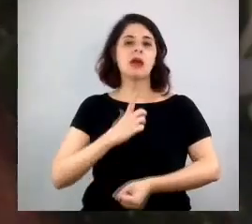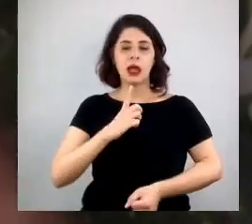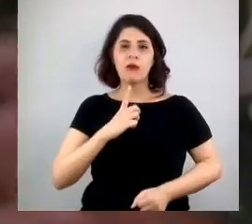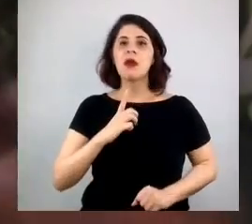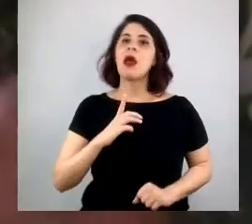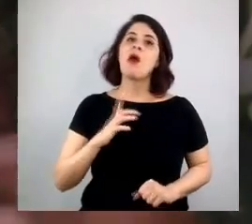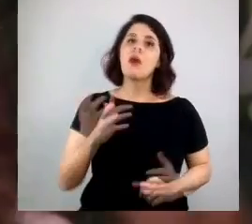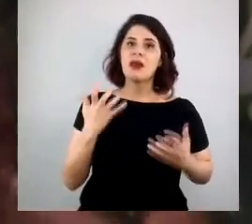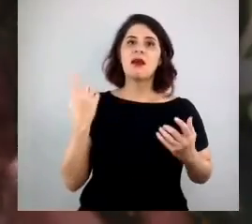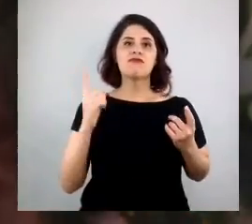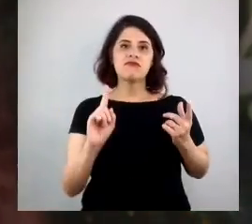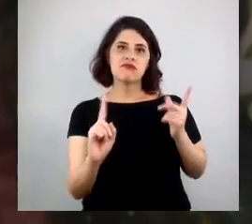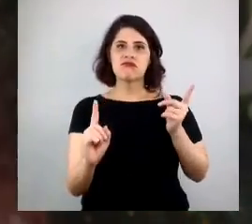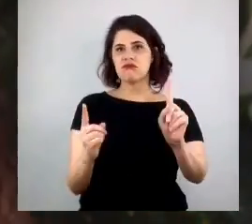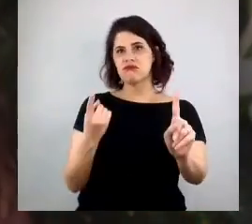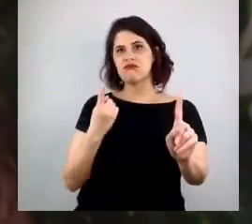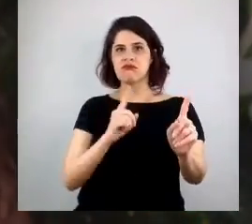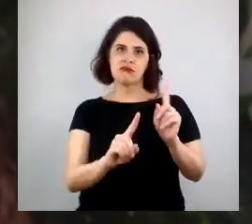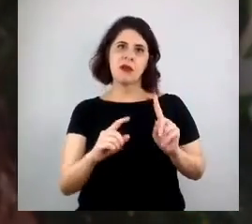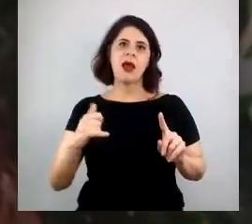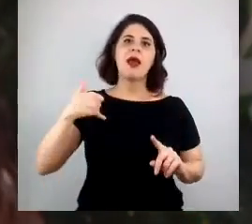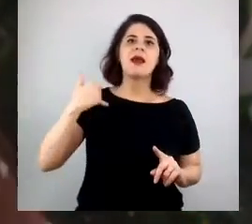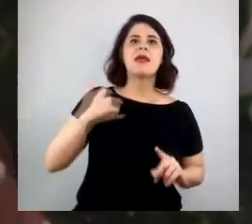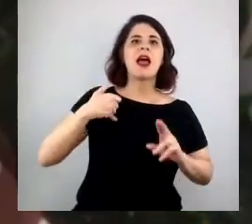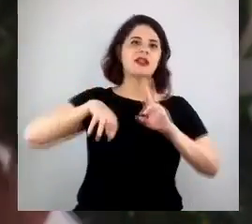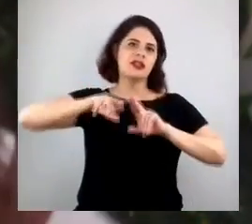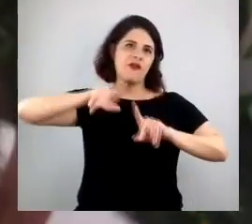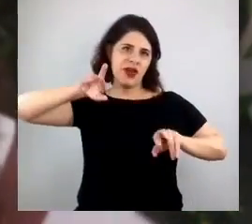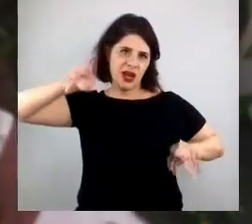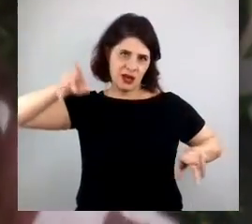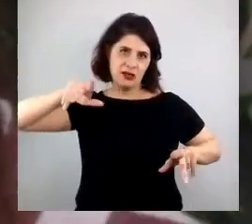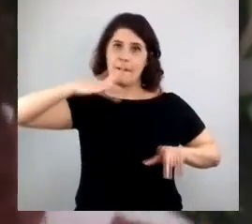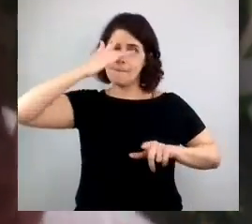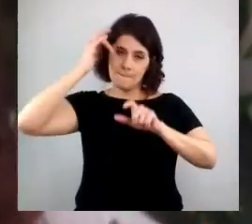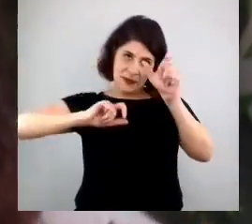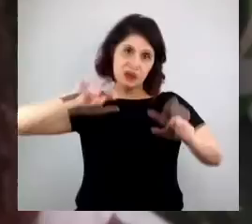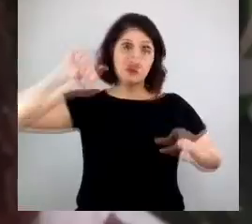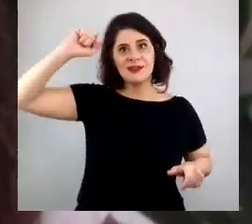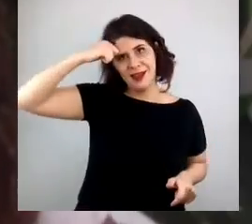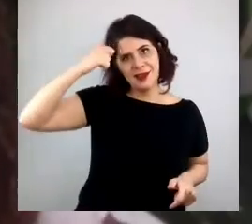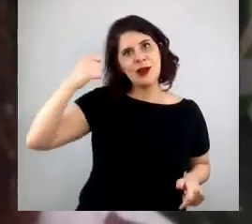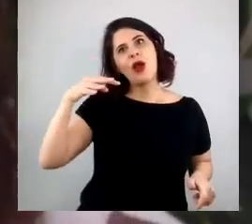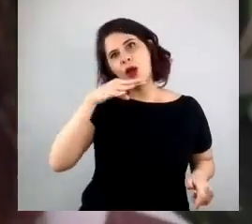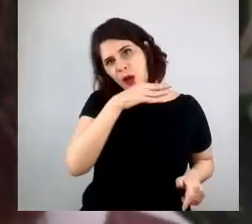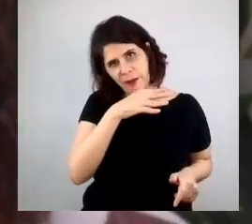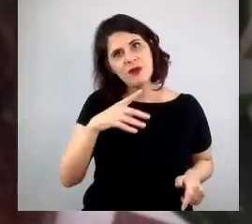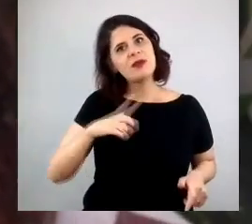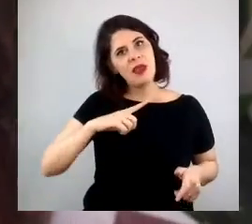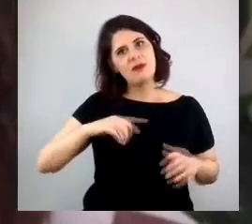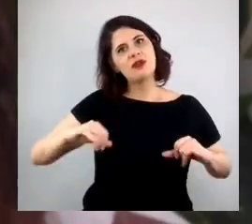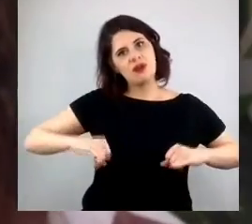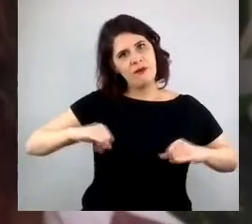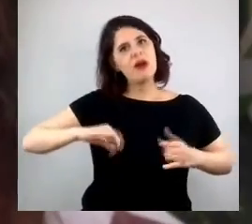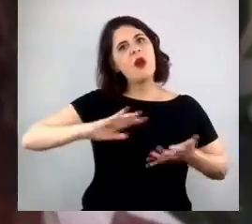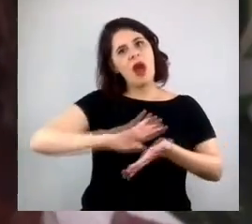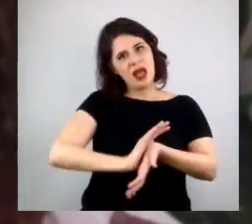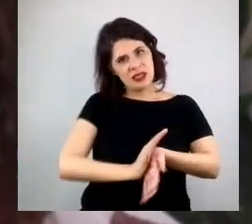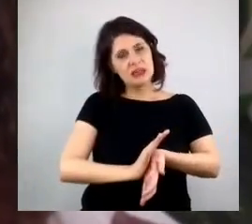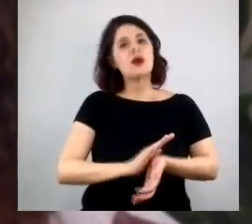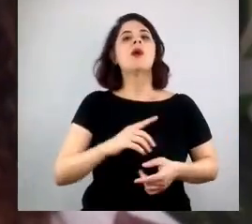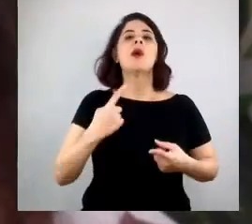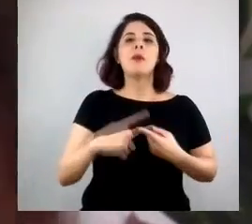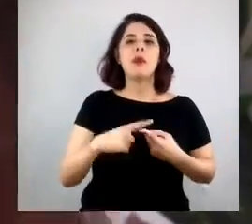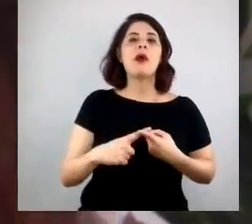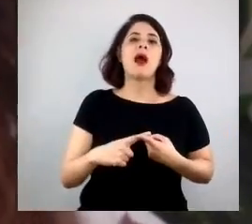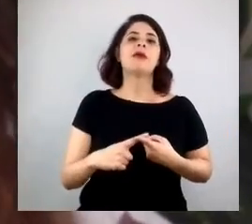diferentes tipos, faixas etárias, pretas, e que todos pretos, né, que sofreram ataque racista, dirigido em parceria com a Kelly